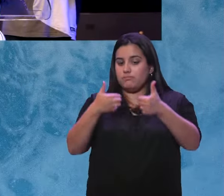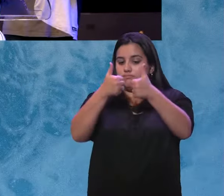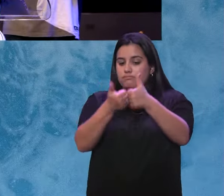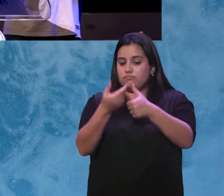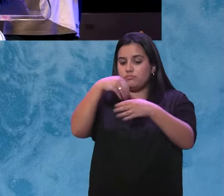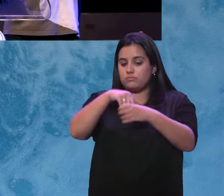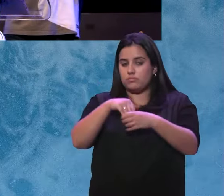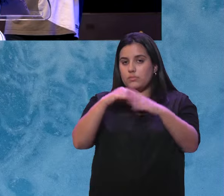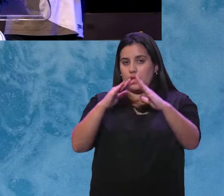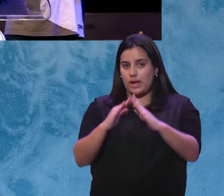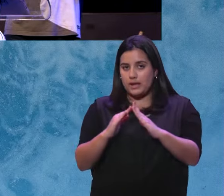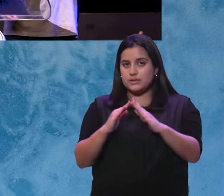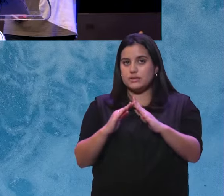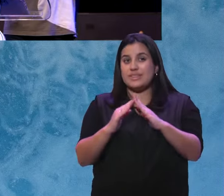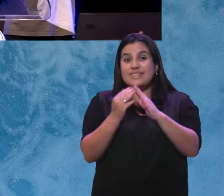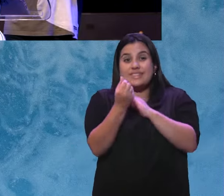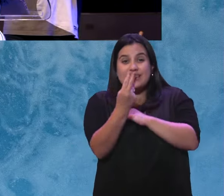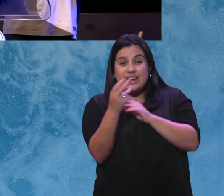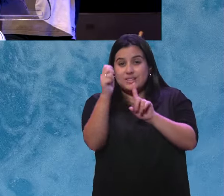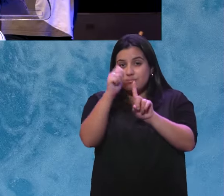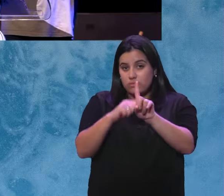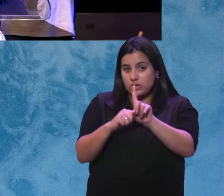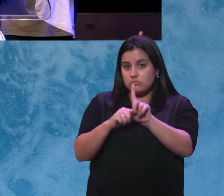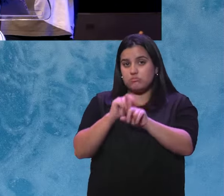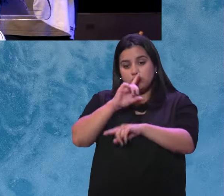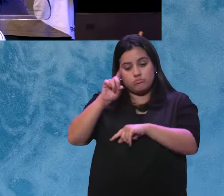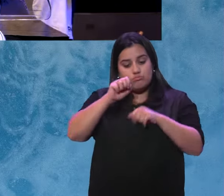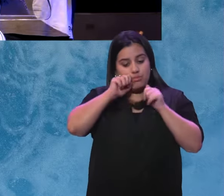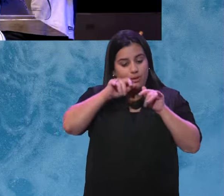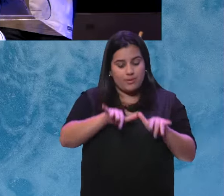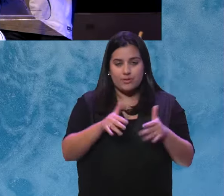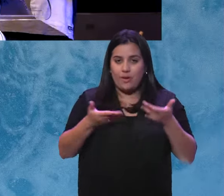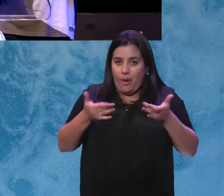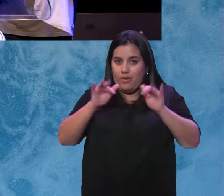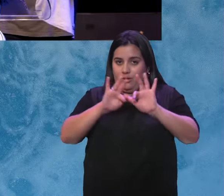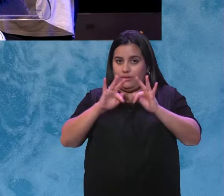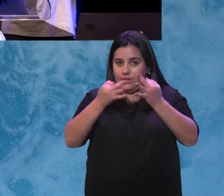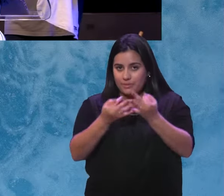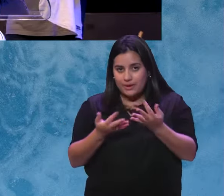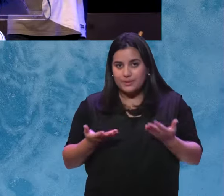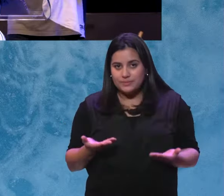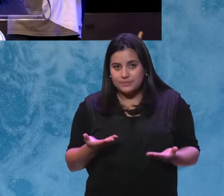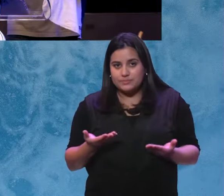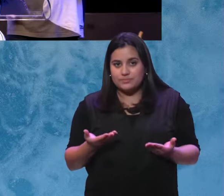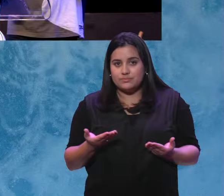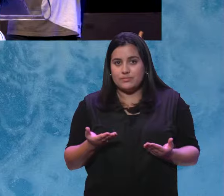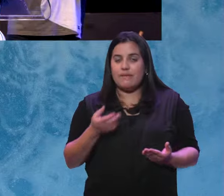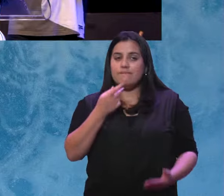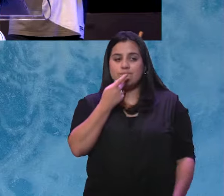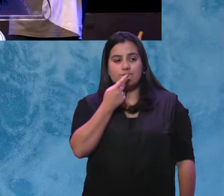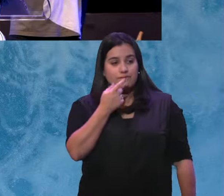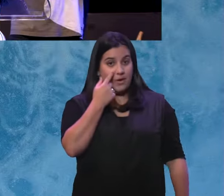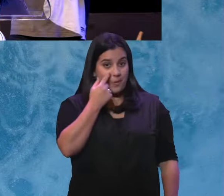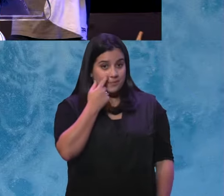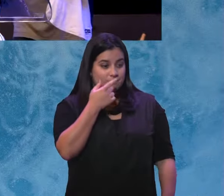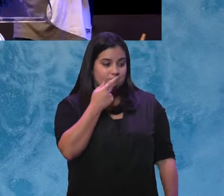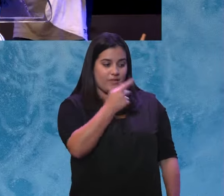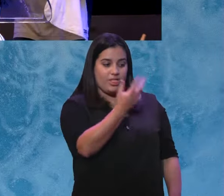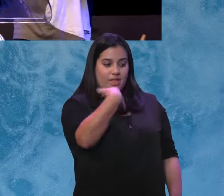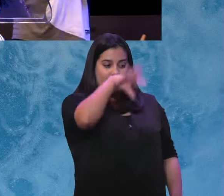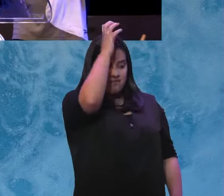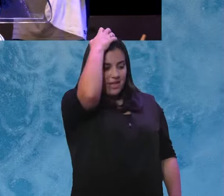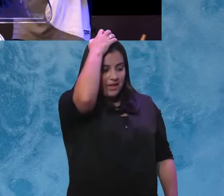o giteu, por 3 meses, e o Senhor o abençoou e a toda a sua família. Disseram ao rei Davi: o Senhor tem